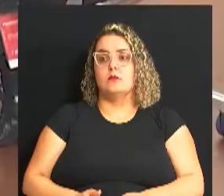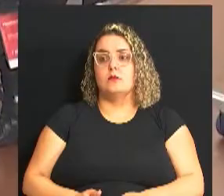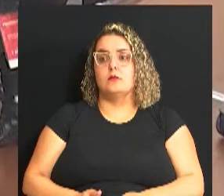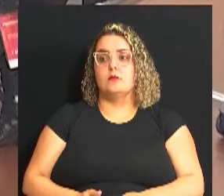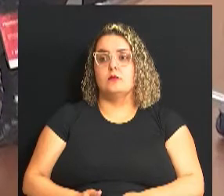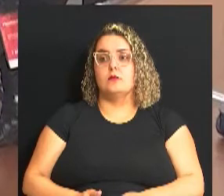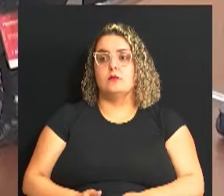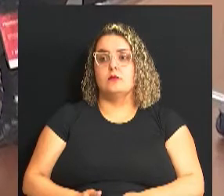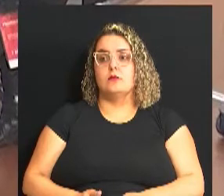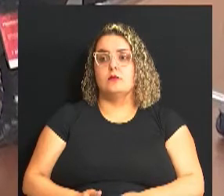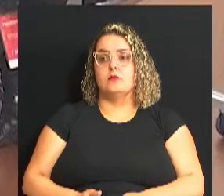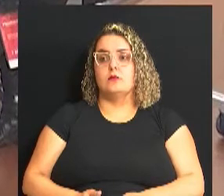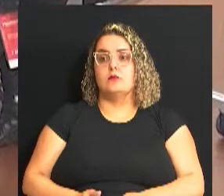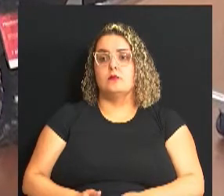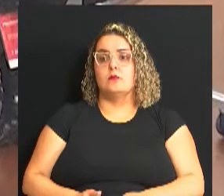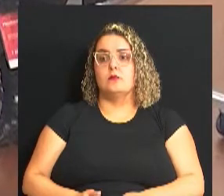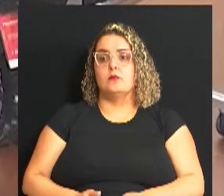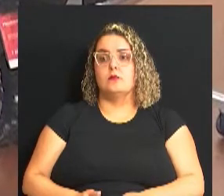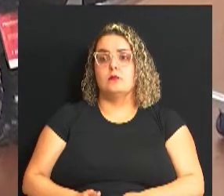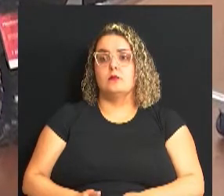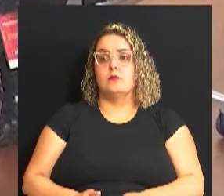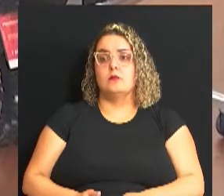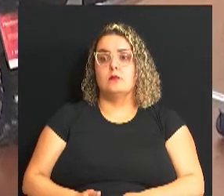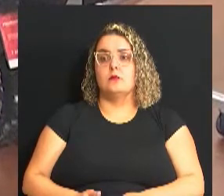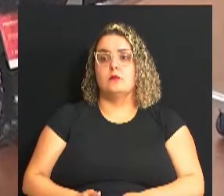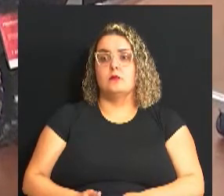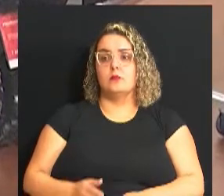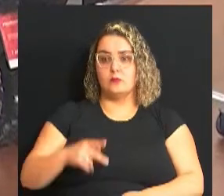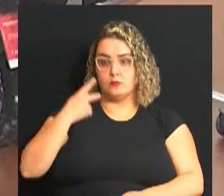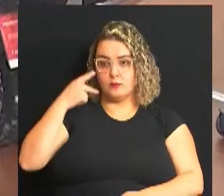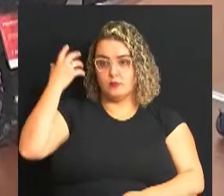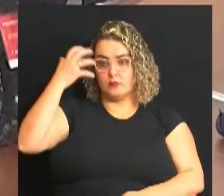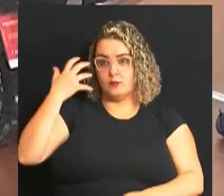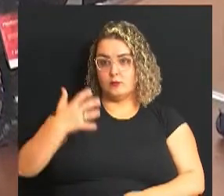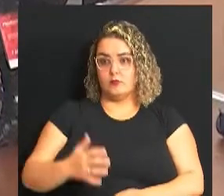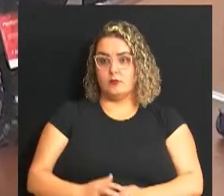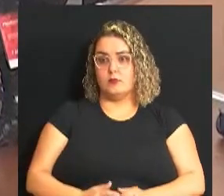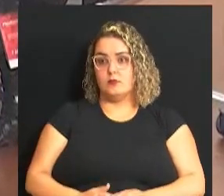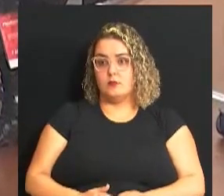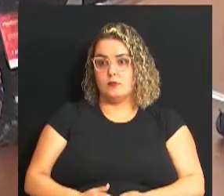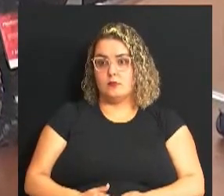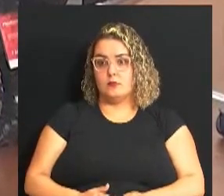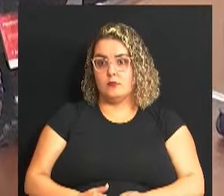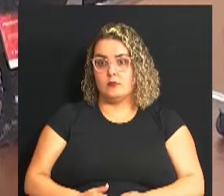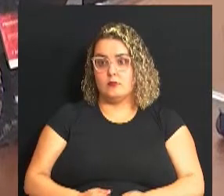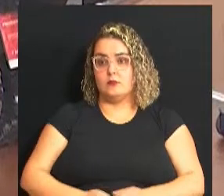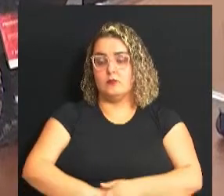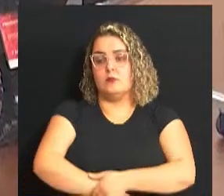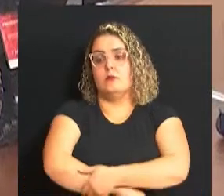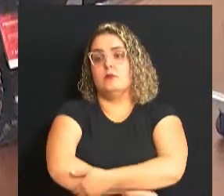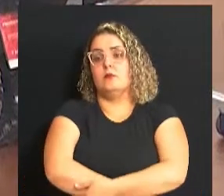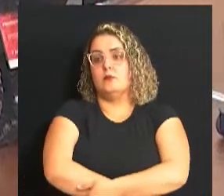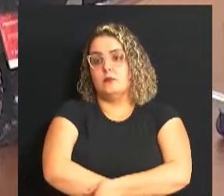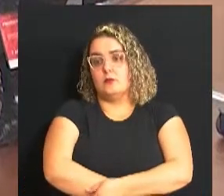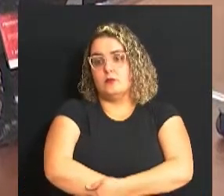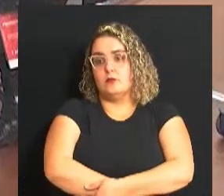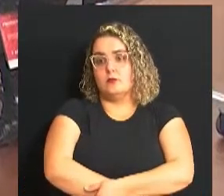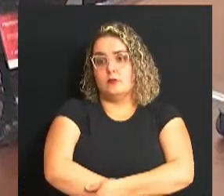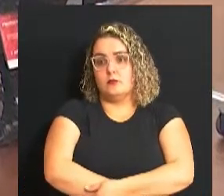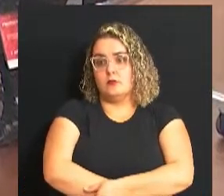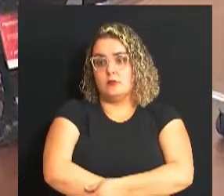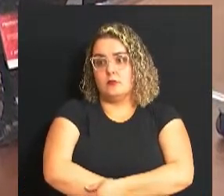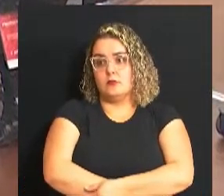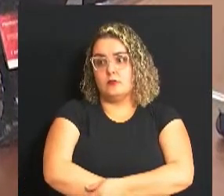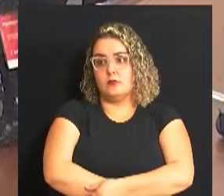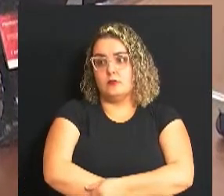Pois não, vereadora. Com a palavra, a vereadora Guida Calisto. Não, a minha questão é bem